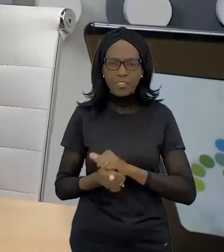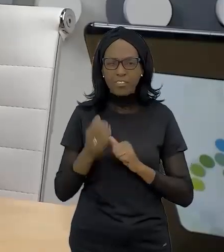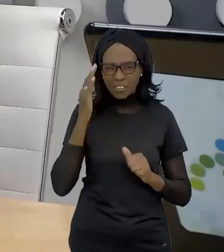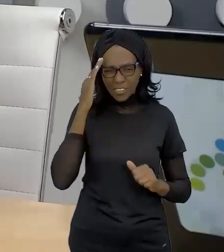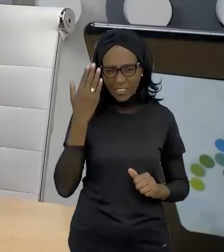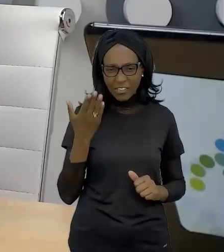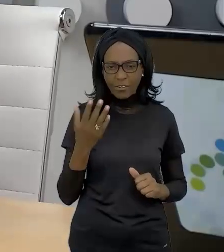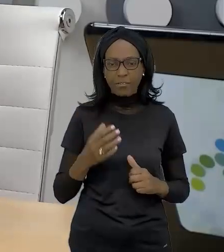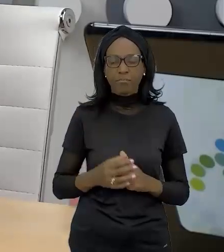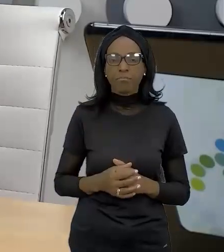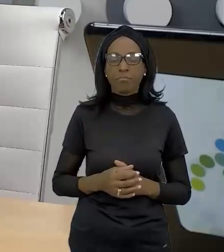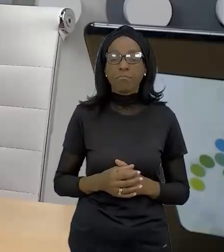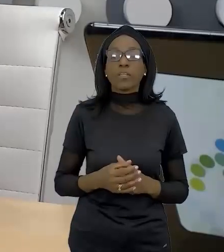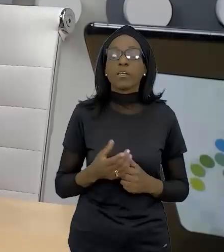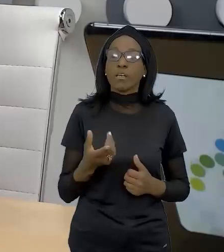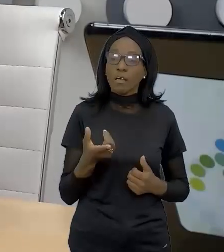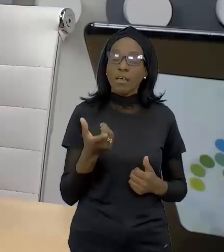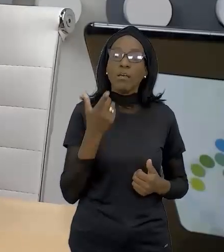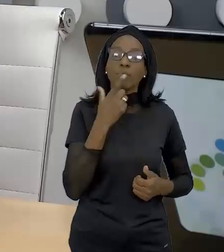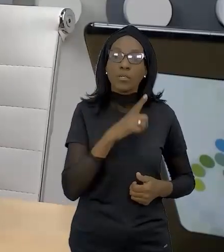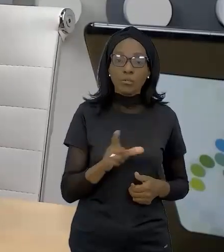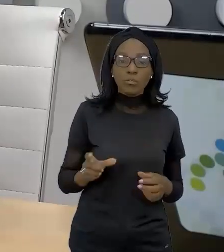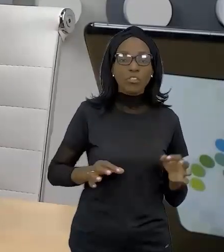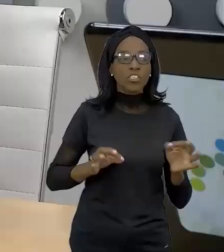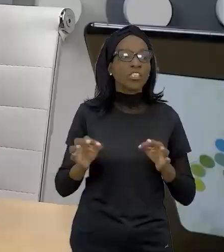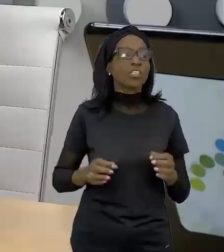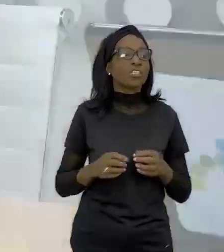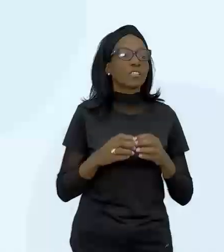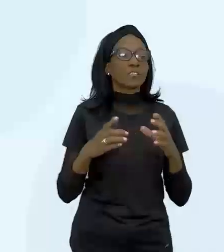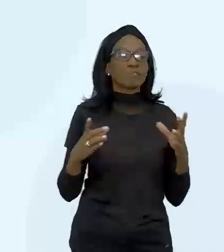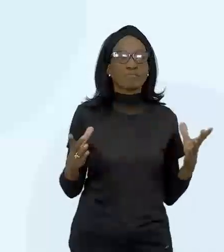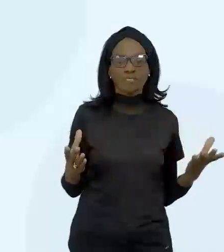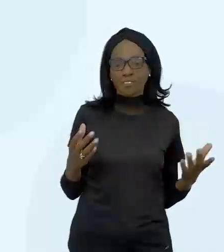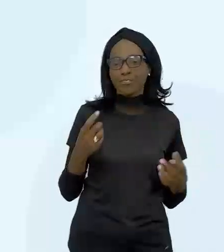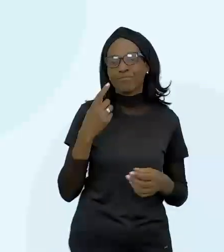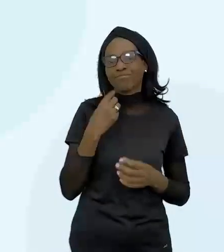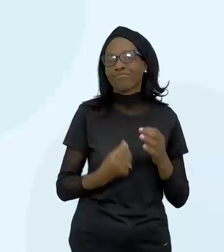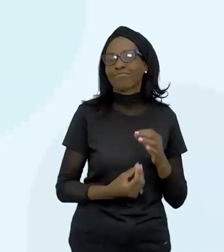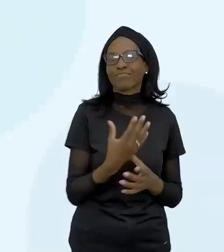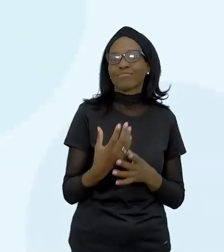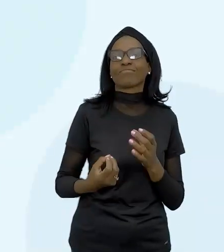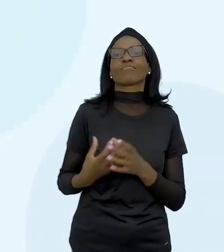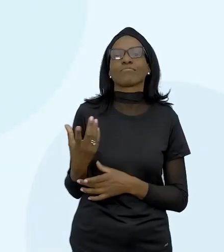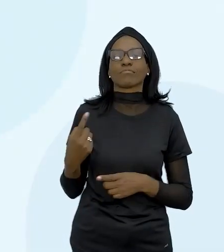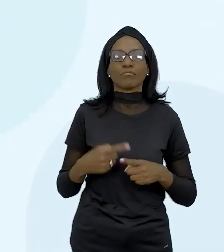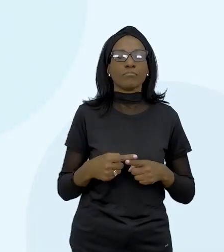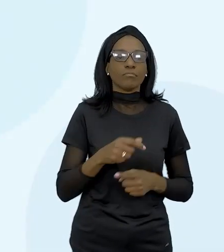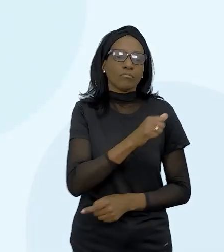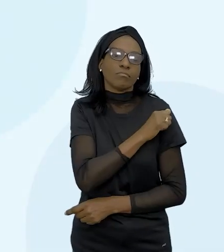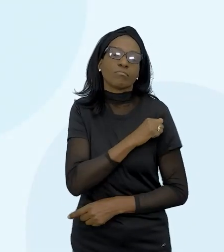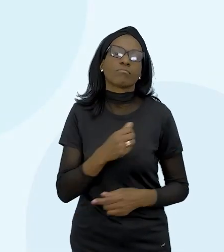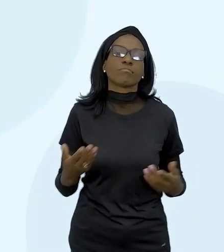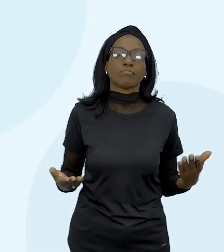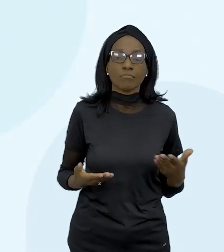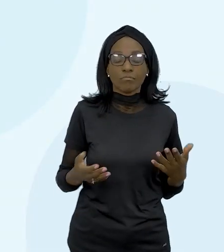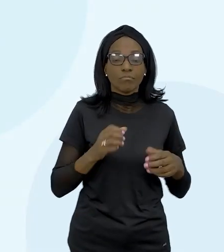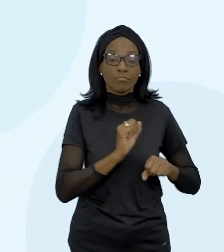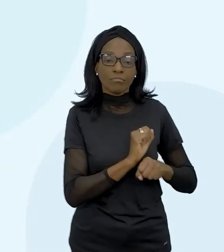né? Para ter uma construção mais aberta e criativa, né? Porque os alunos, hoje em dia, eles pedem por isso,